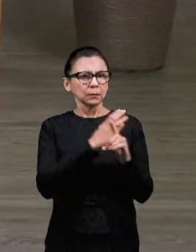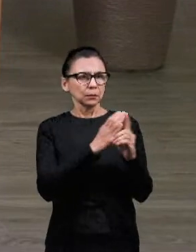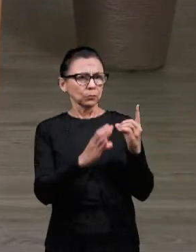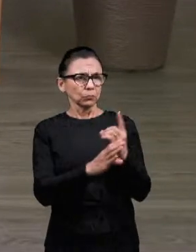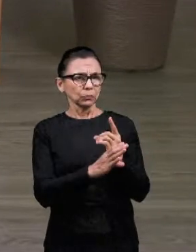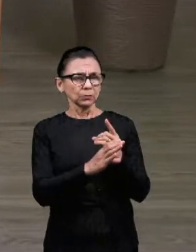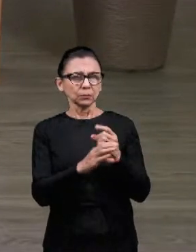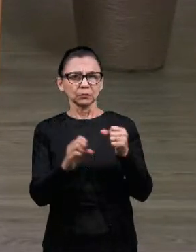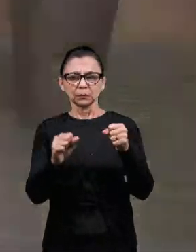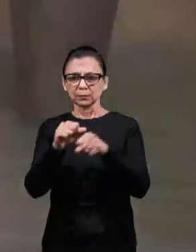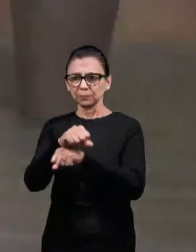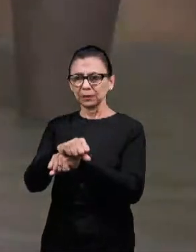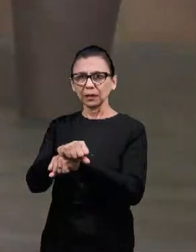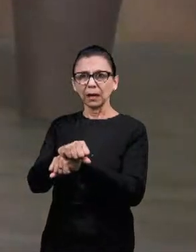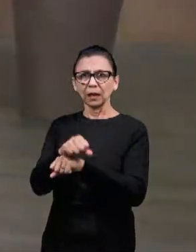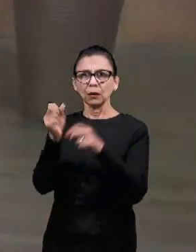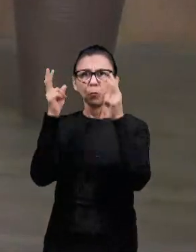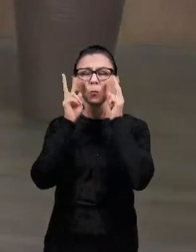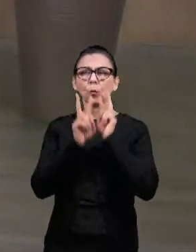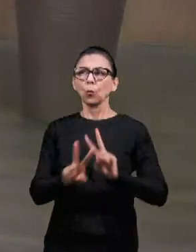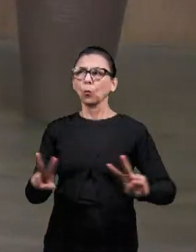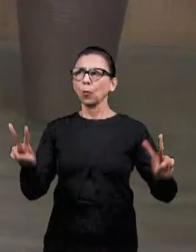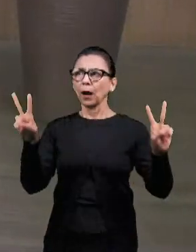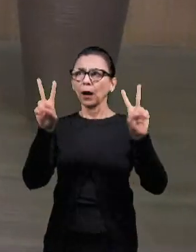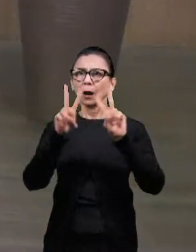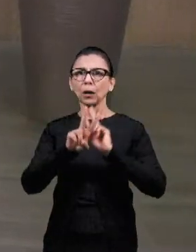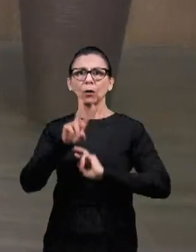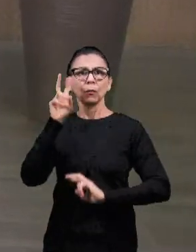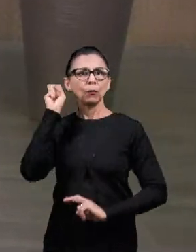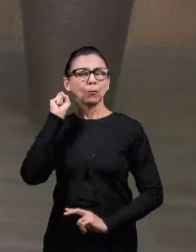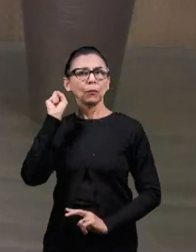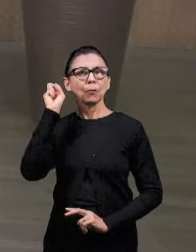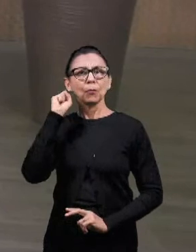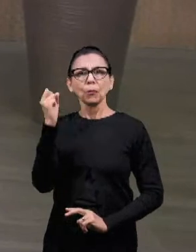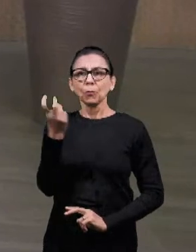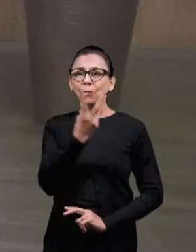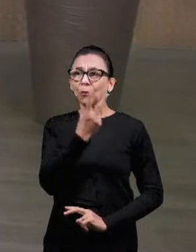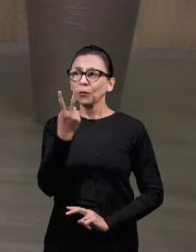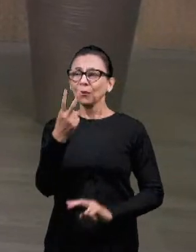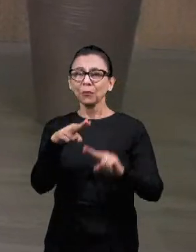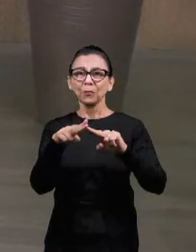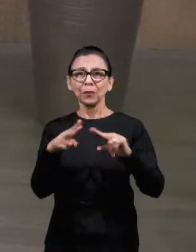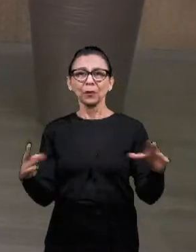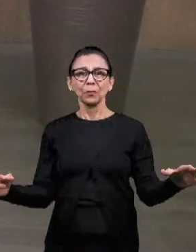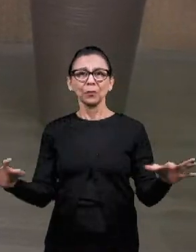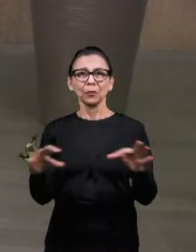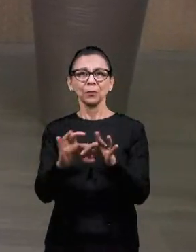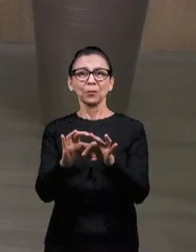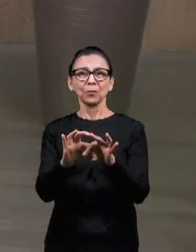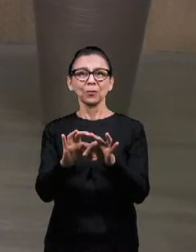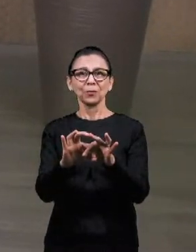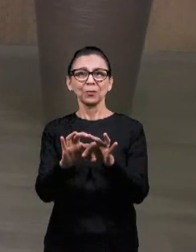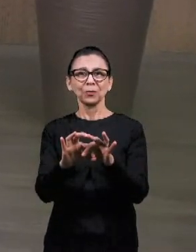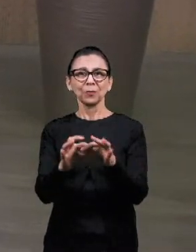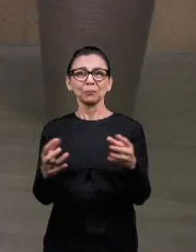você tem o visual, você tem o áudio, você tem os dois recursos juntos chegando em todos os lugares do mundo. Nós